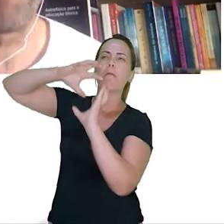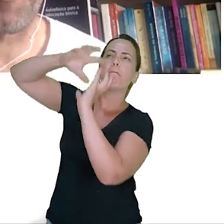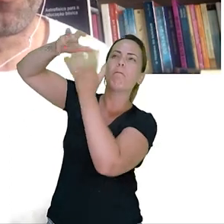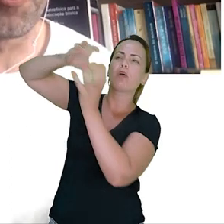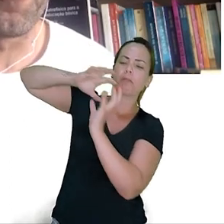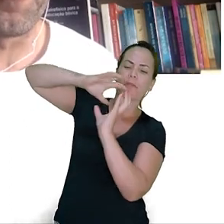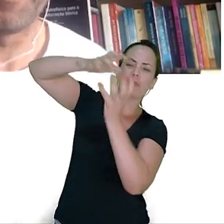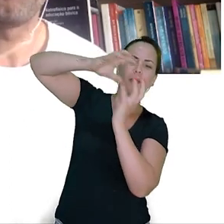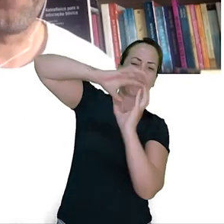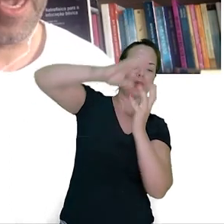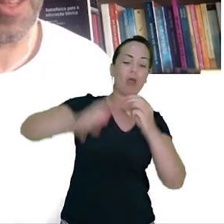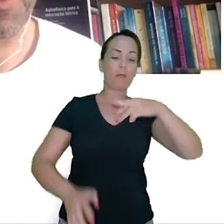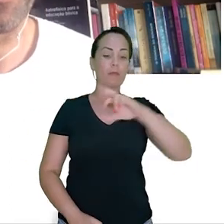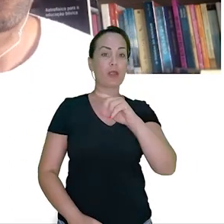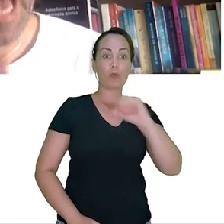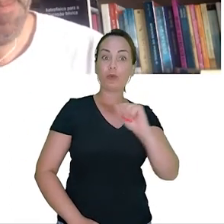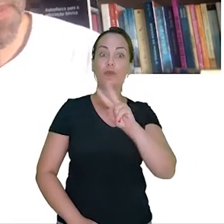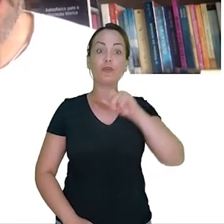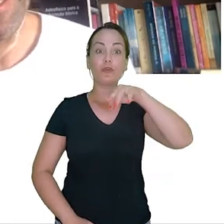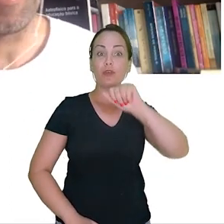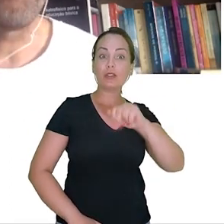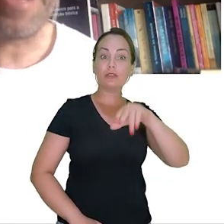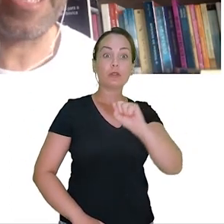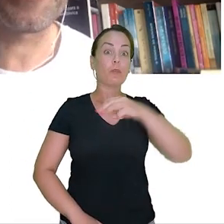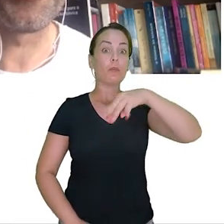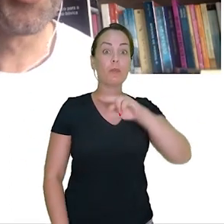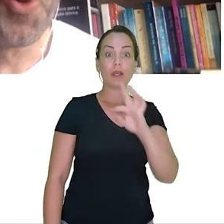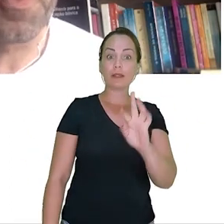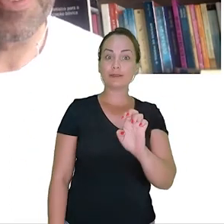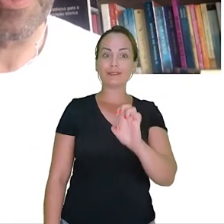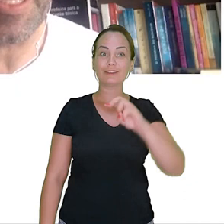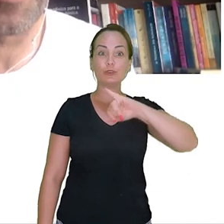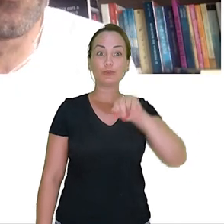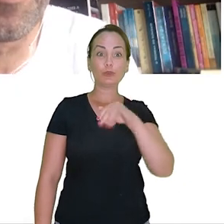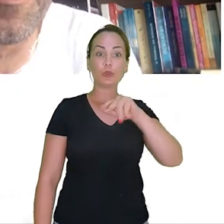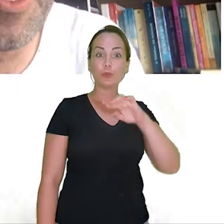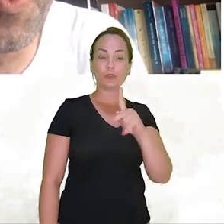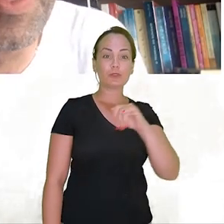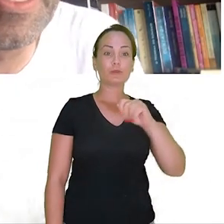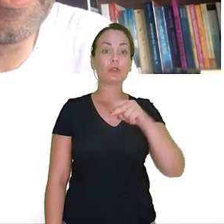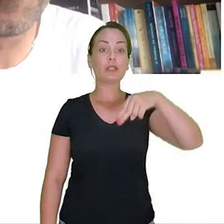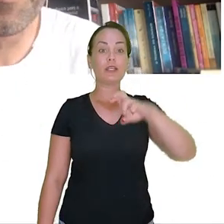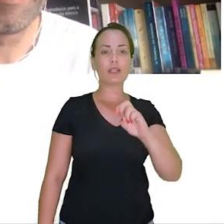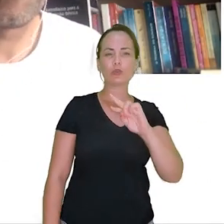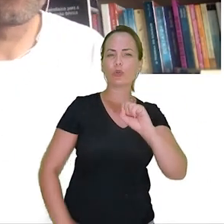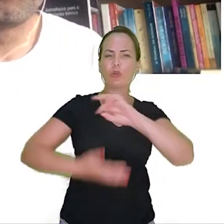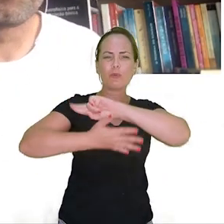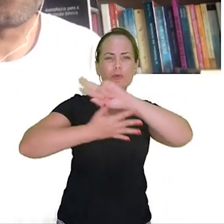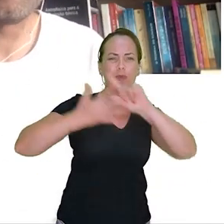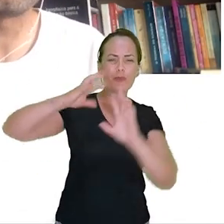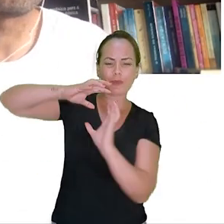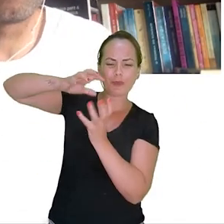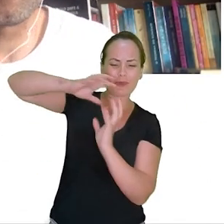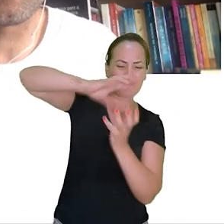planetas, Mercúrio, Vênus, a própria Terra, Marte, Júpiter, Saturno, Urano,